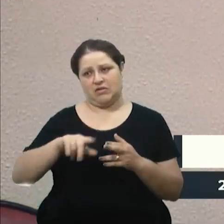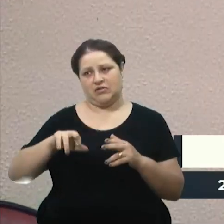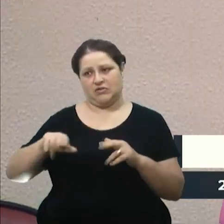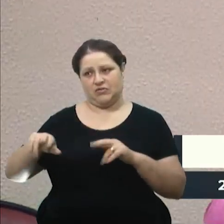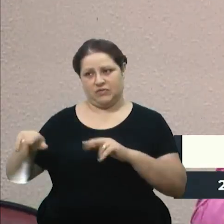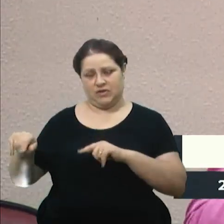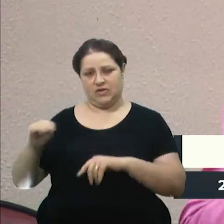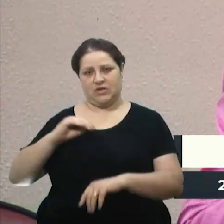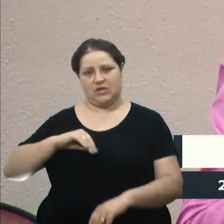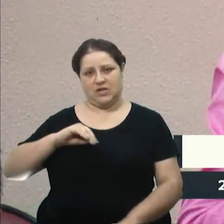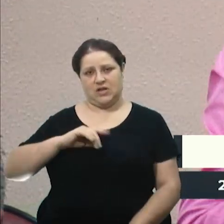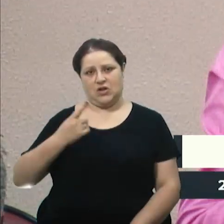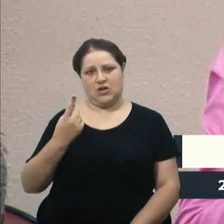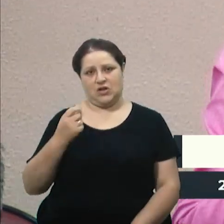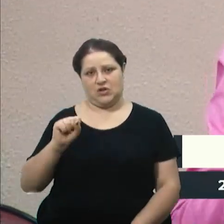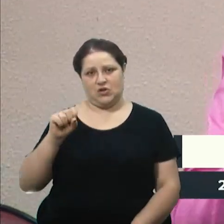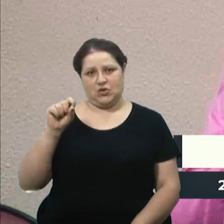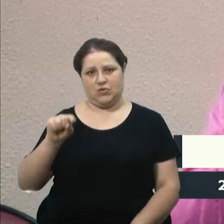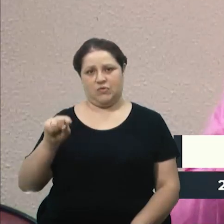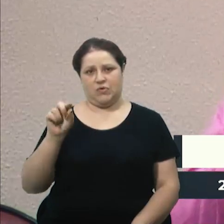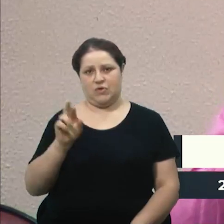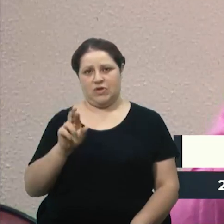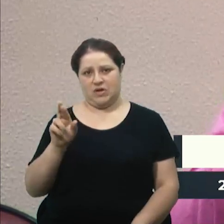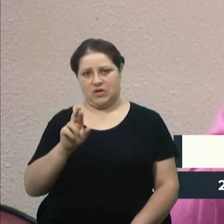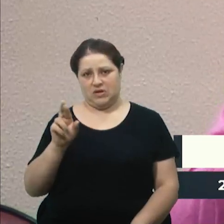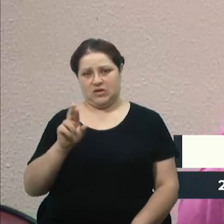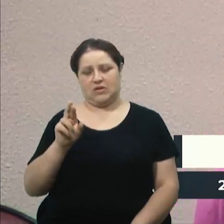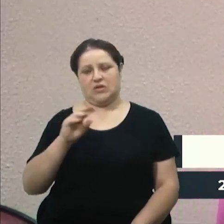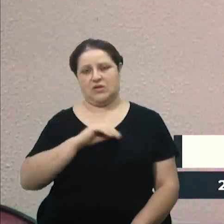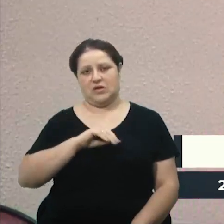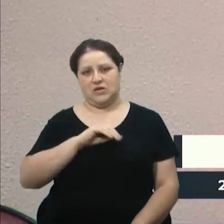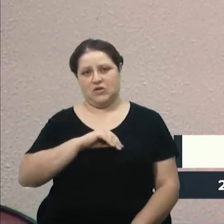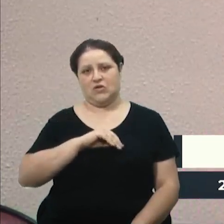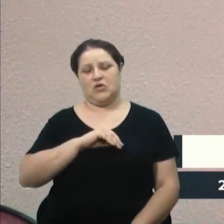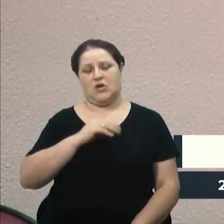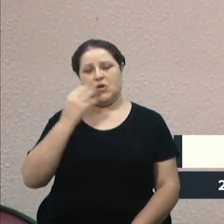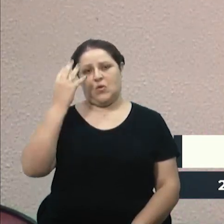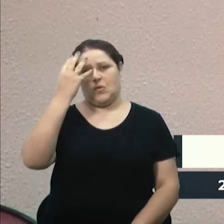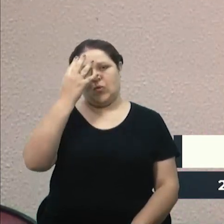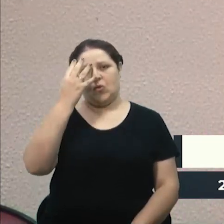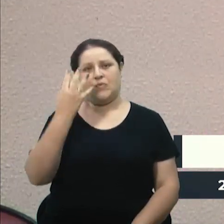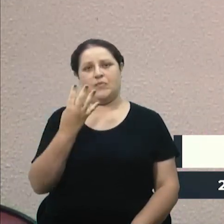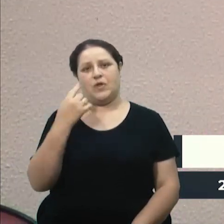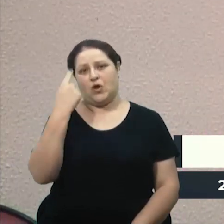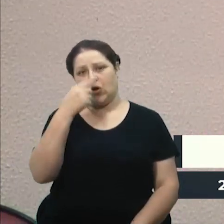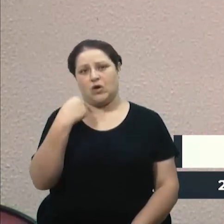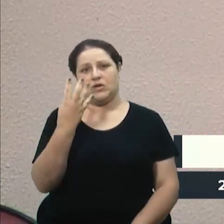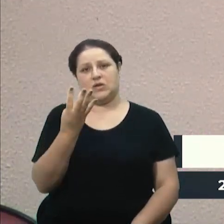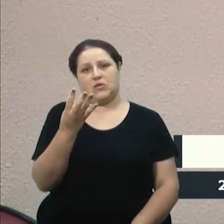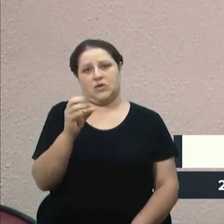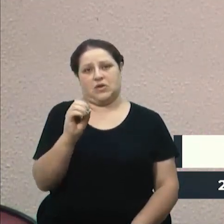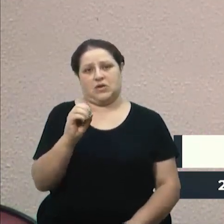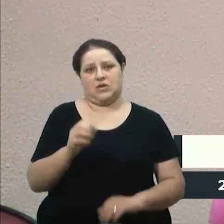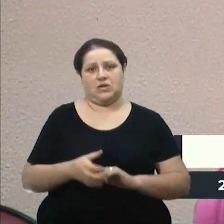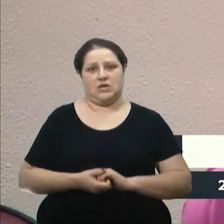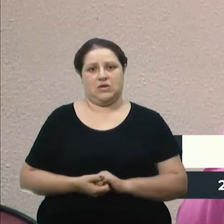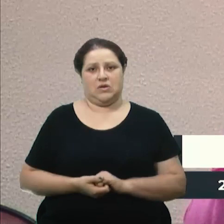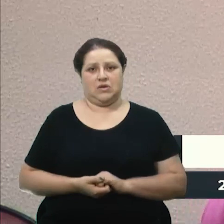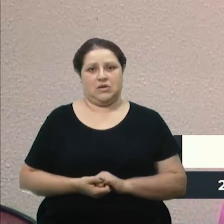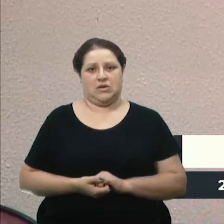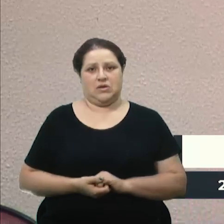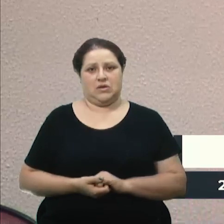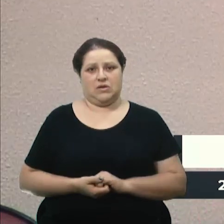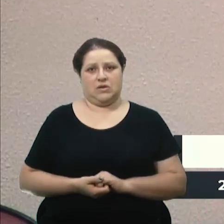um salário de R$18 mil por 40 horas. Esse projeto vem